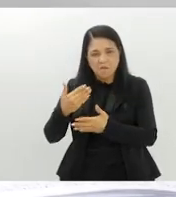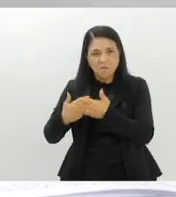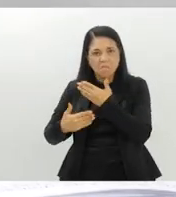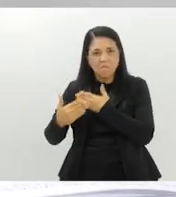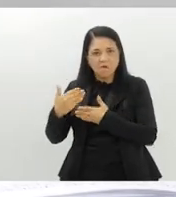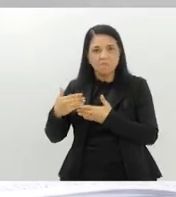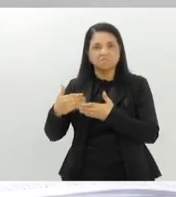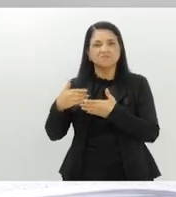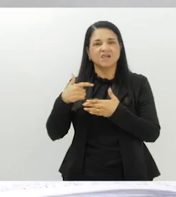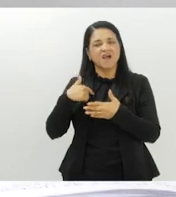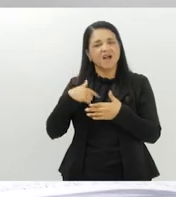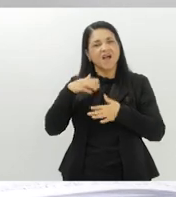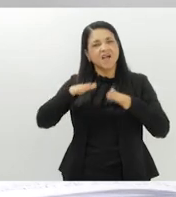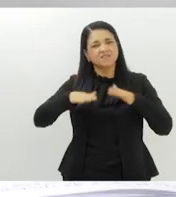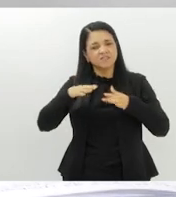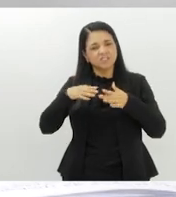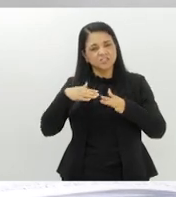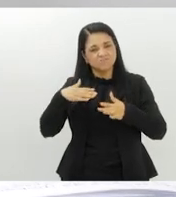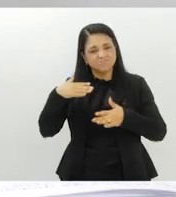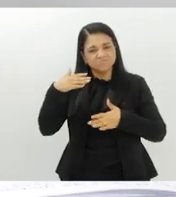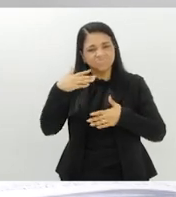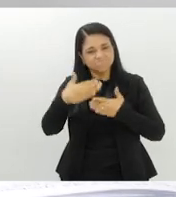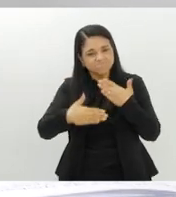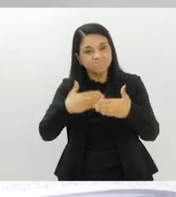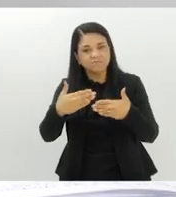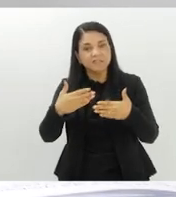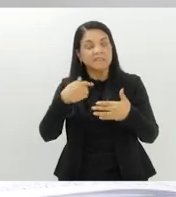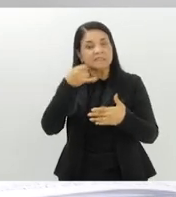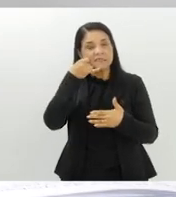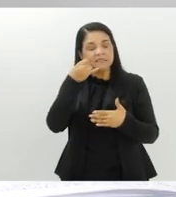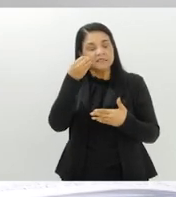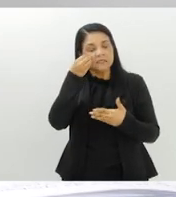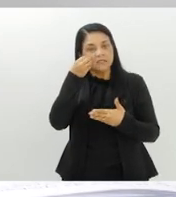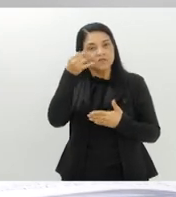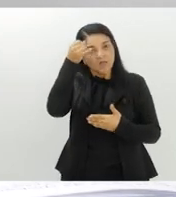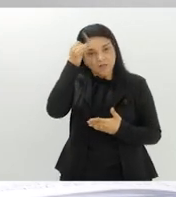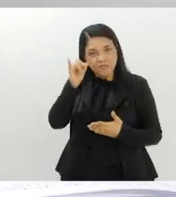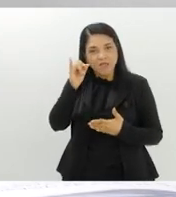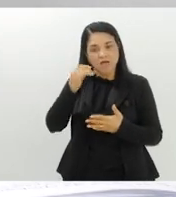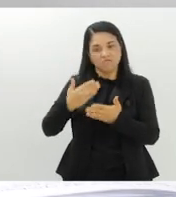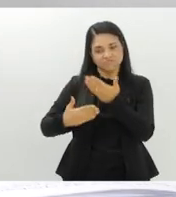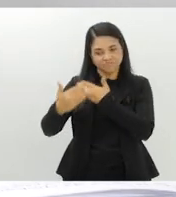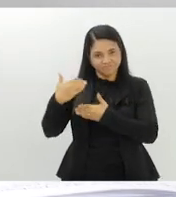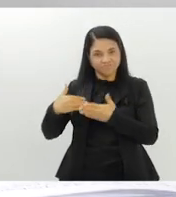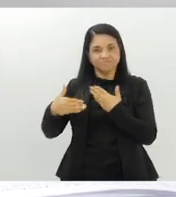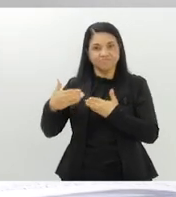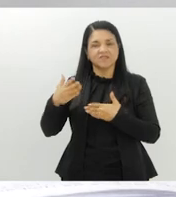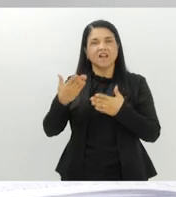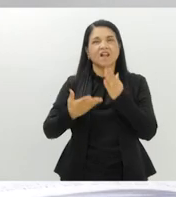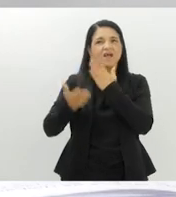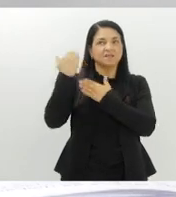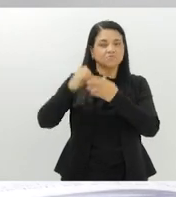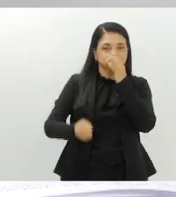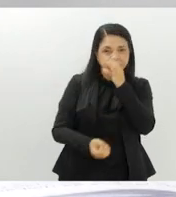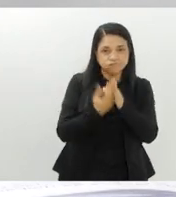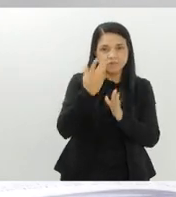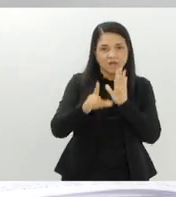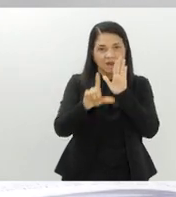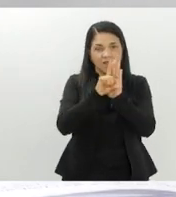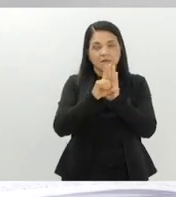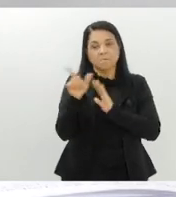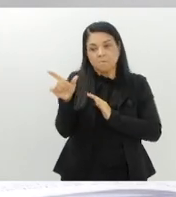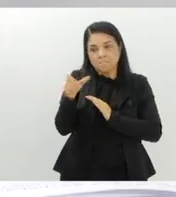às vezes e tratando de evitar os retrocessos. Eu me lembro, lá atrás eu fiz uma lei, passe livre para os